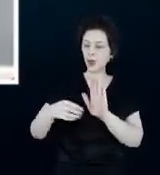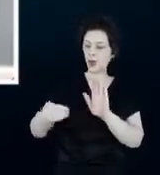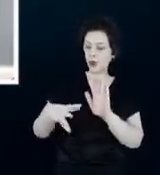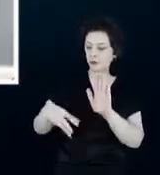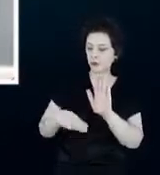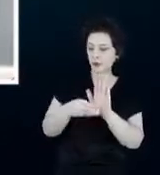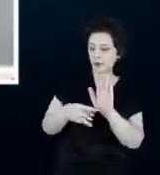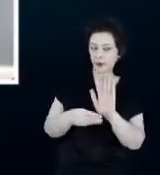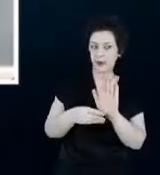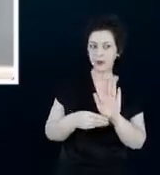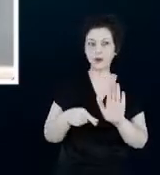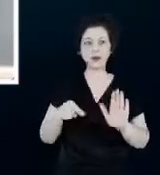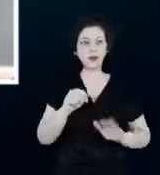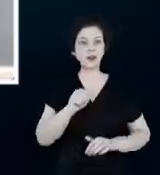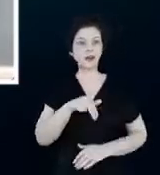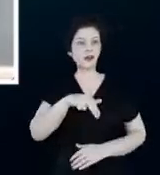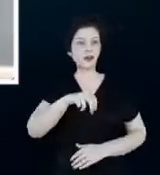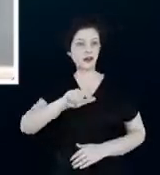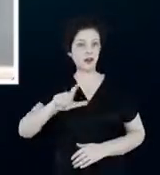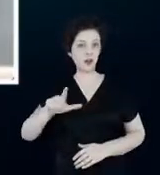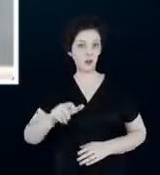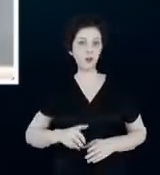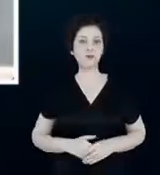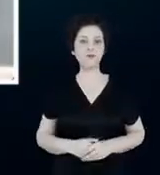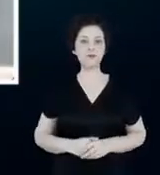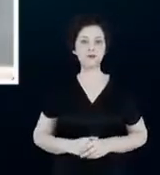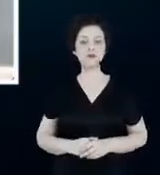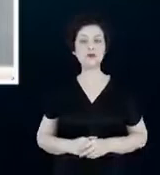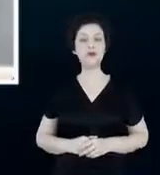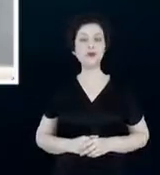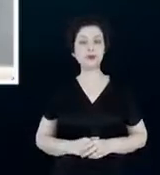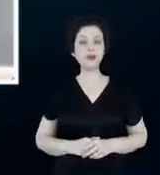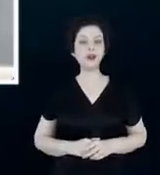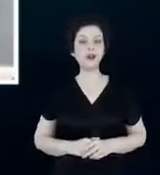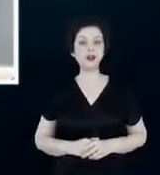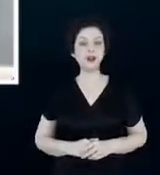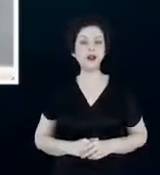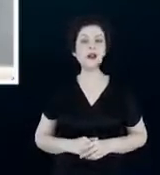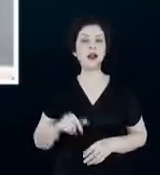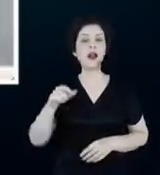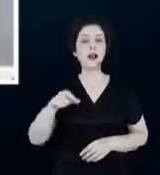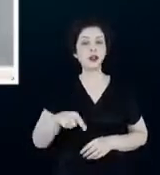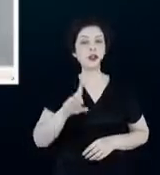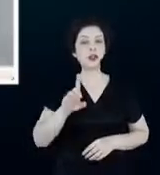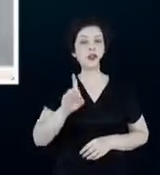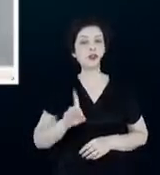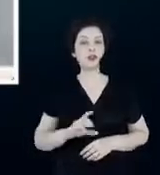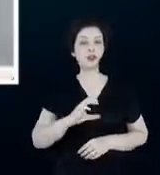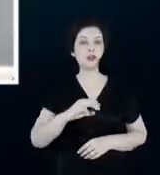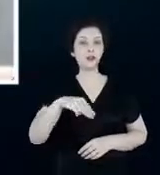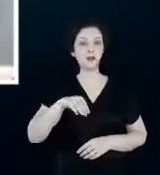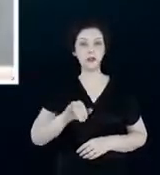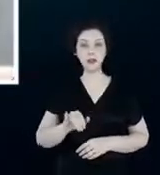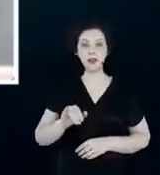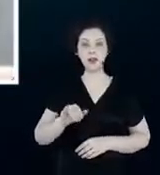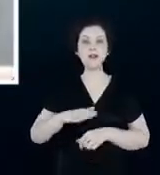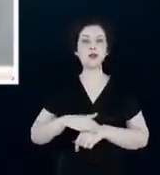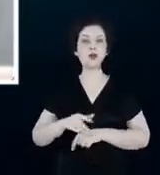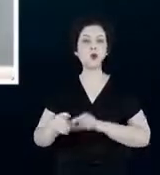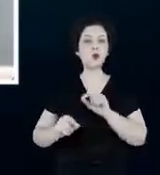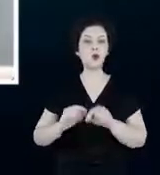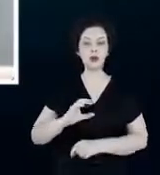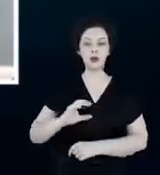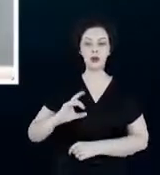trazidas pela ANEEL. Eu trabalho aqui na Diretoria de Inovação da CNI, que faz a